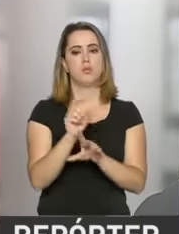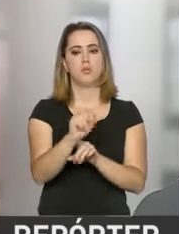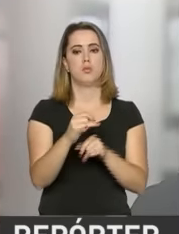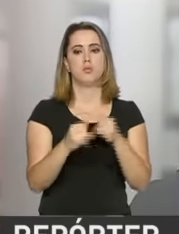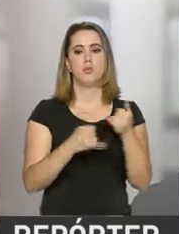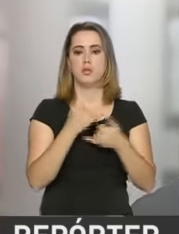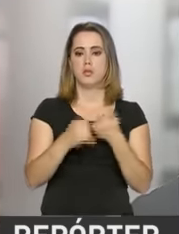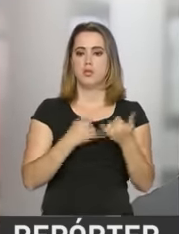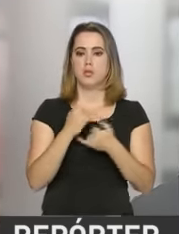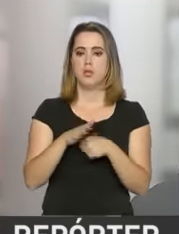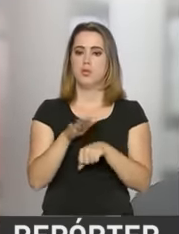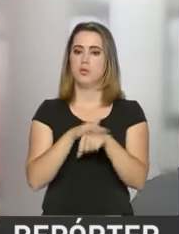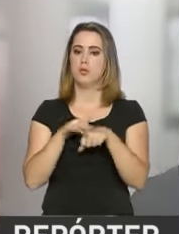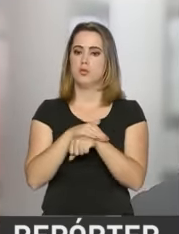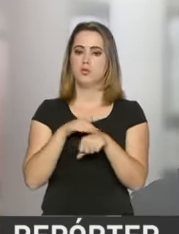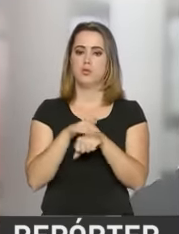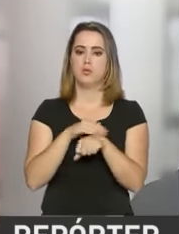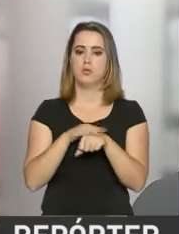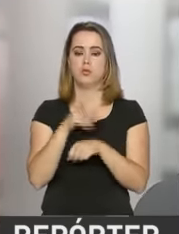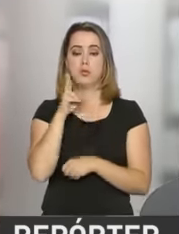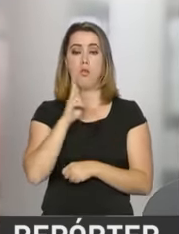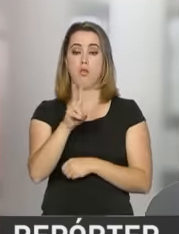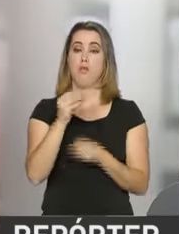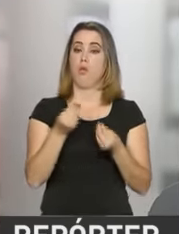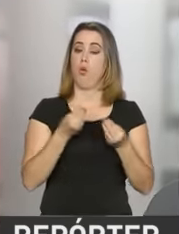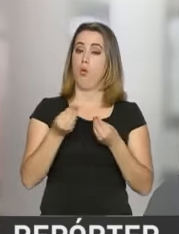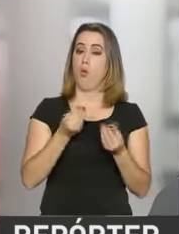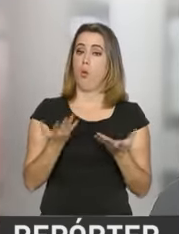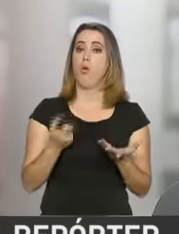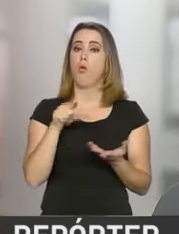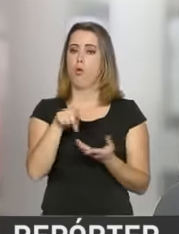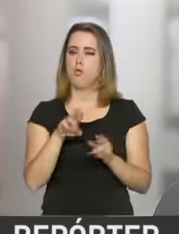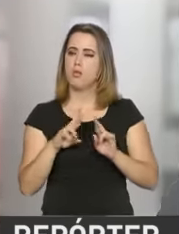a brincadeira, conversar e ver como que aquilo impactou os seus filhos.